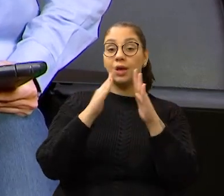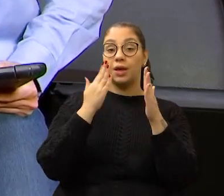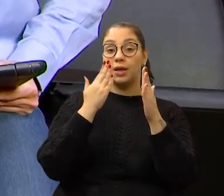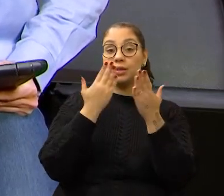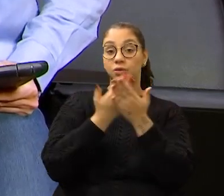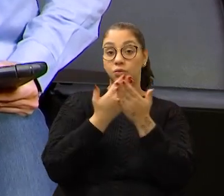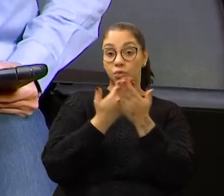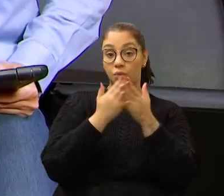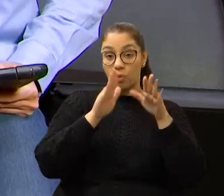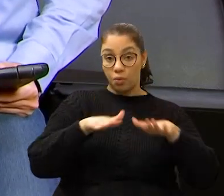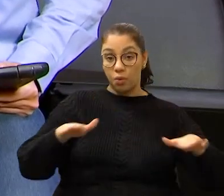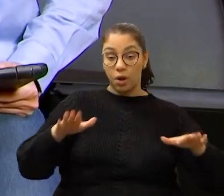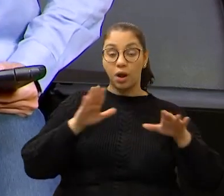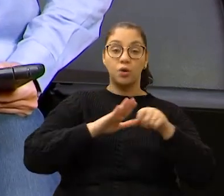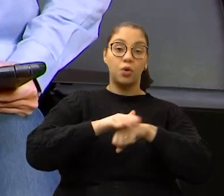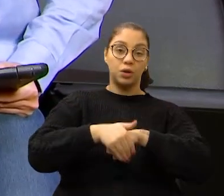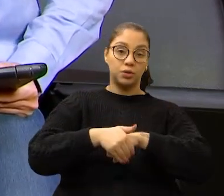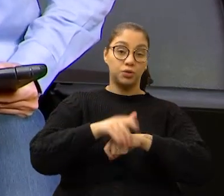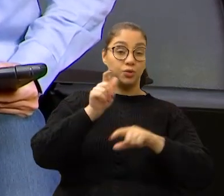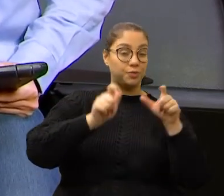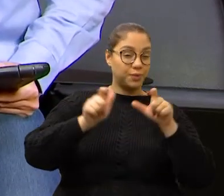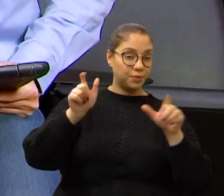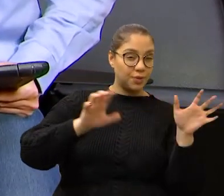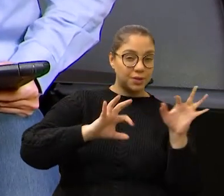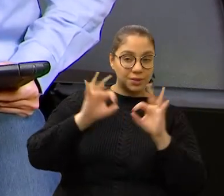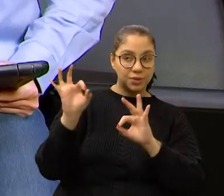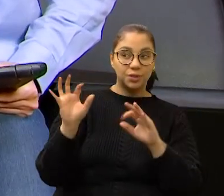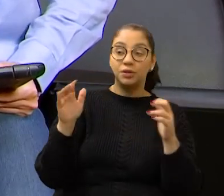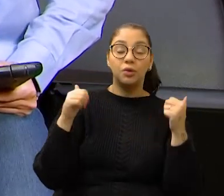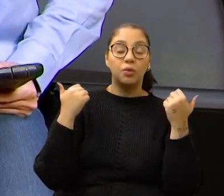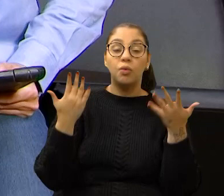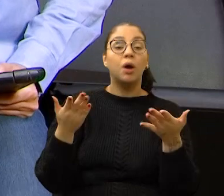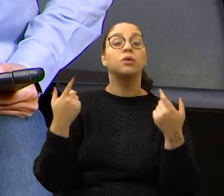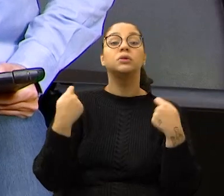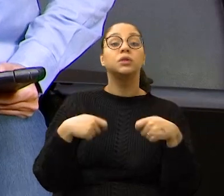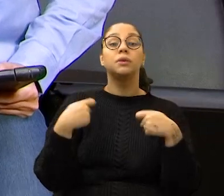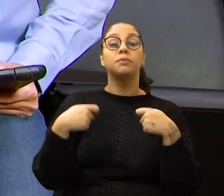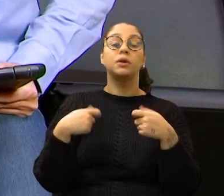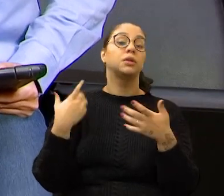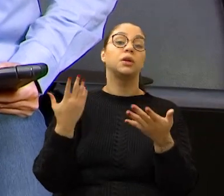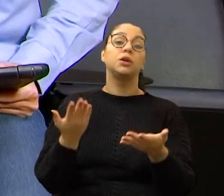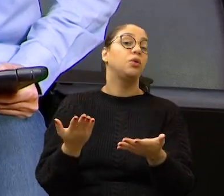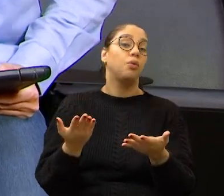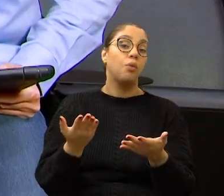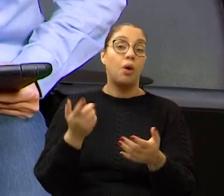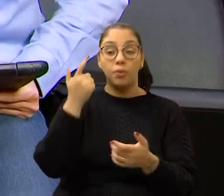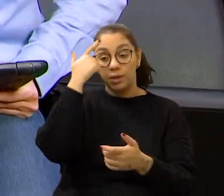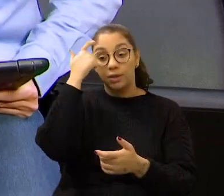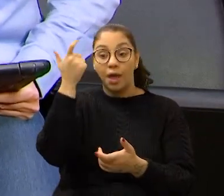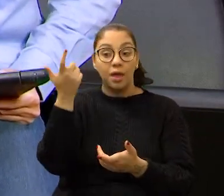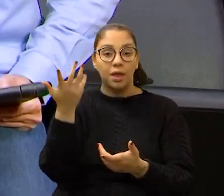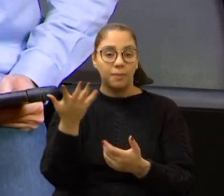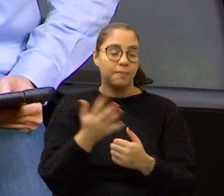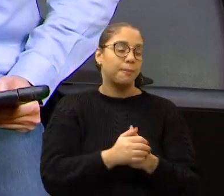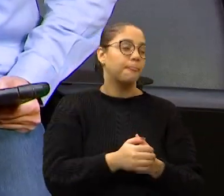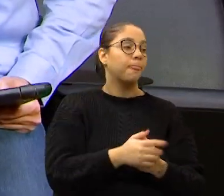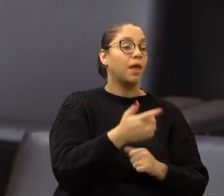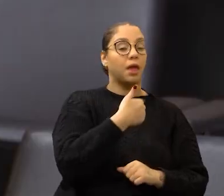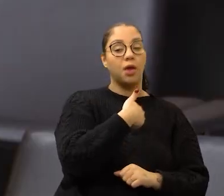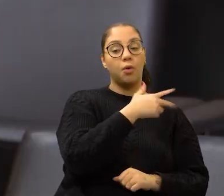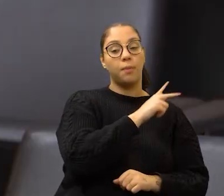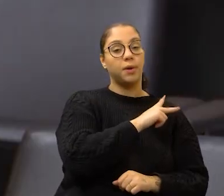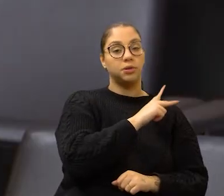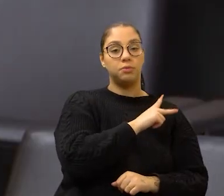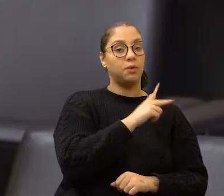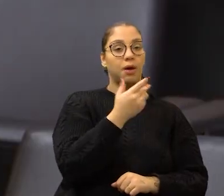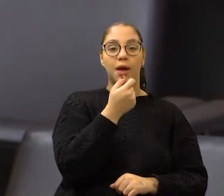programa Creches Noturna. Para quem está nos acompanhando, qual que é essa demanda e qual que é a sua ideia?